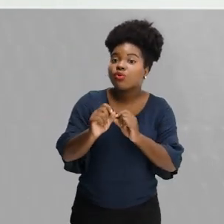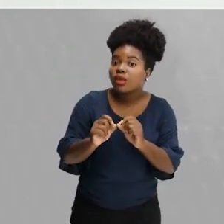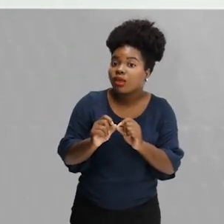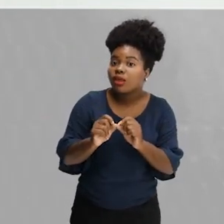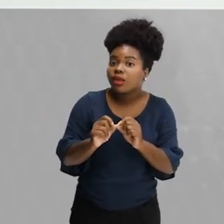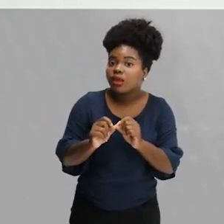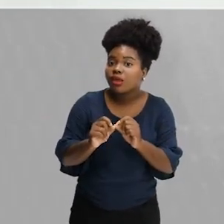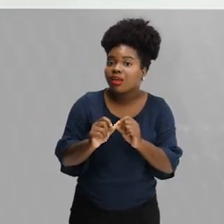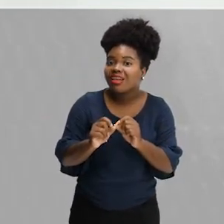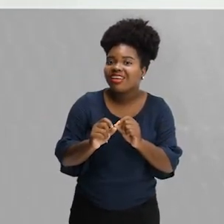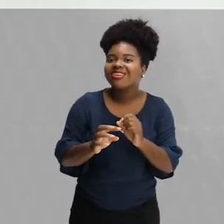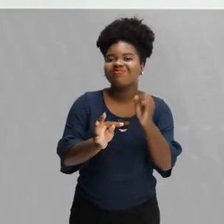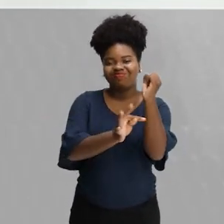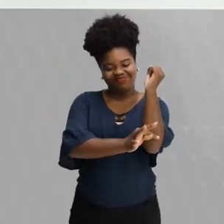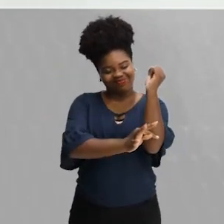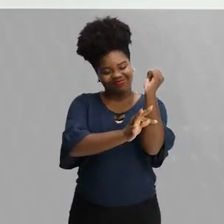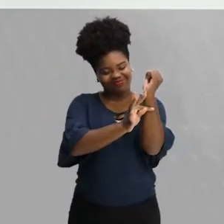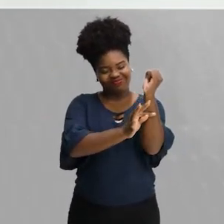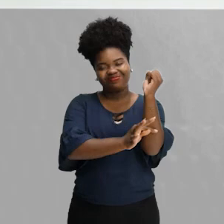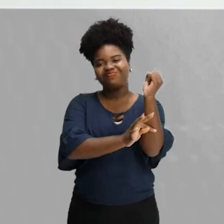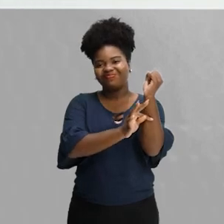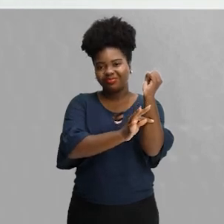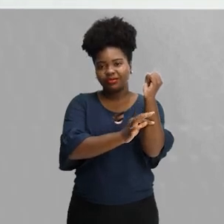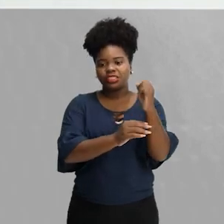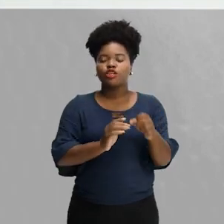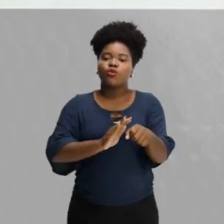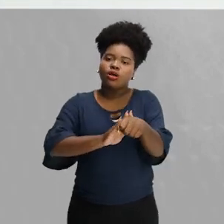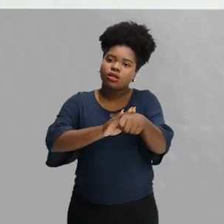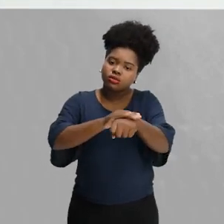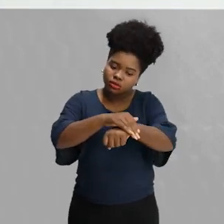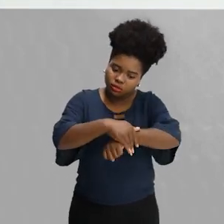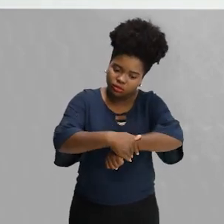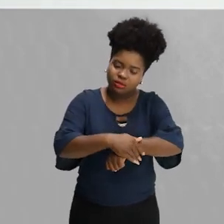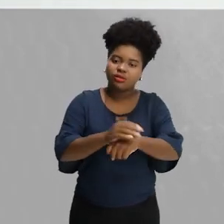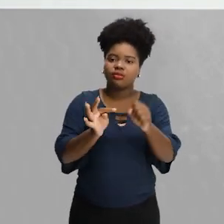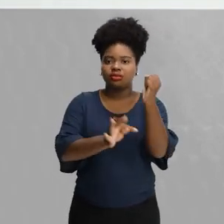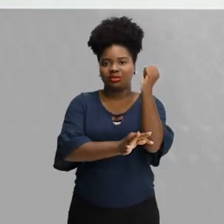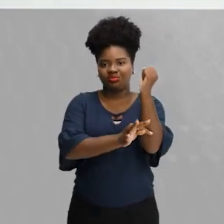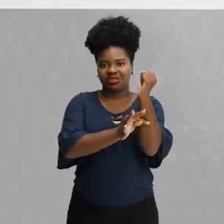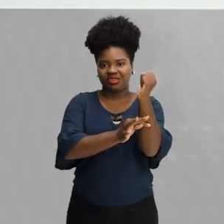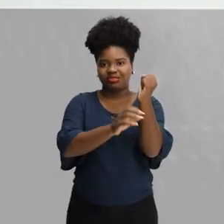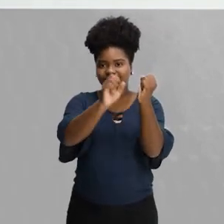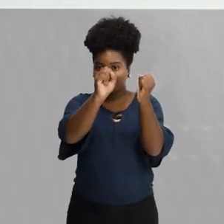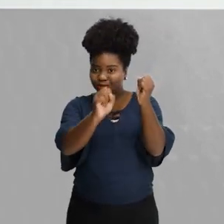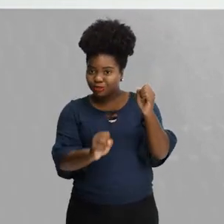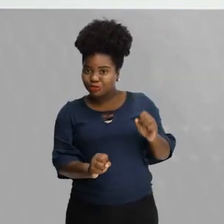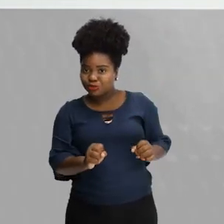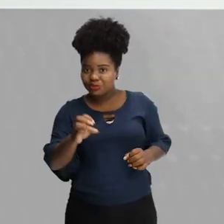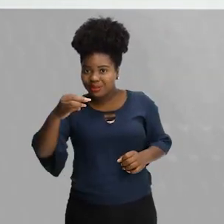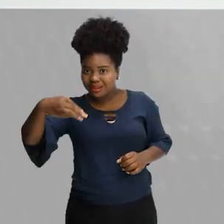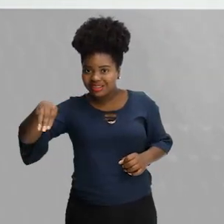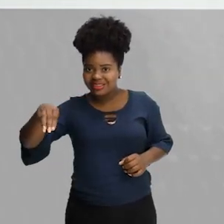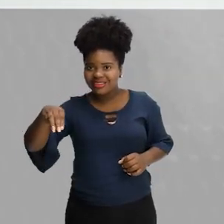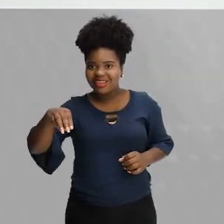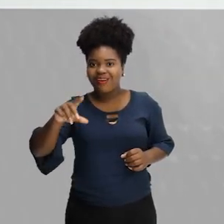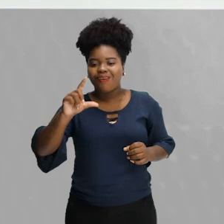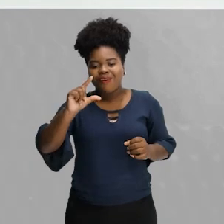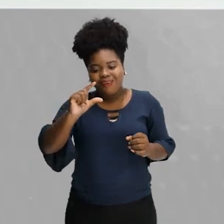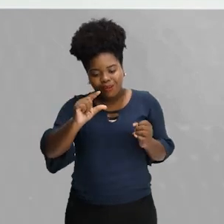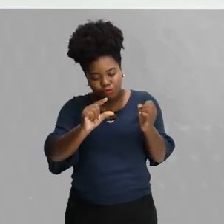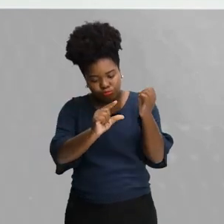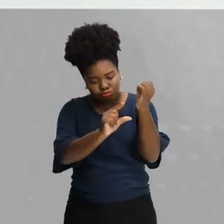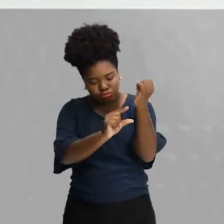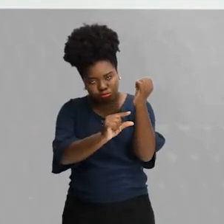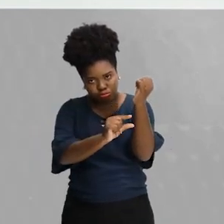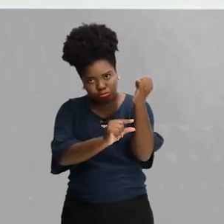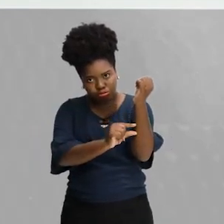que é a temperatura. Então, quando chega a noite, a temperatura do sul do Maranhão, ela dá uma reduzida. Por quê? Porque